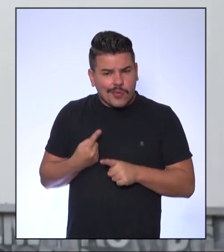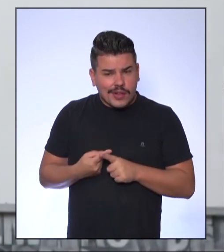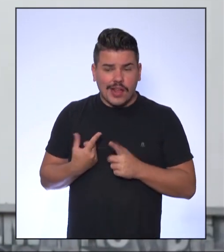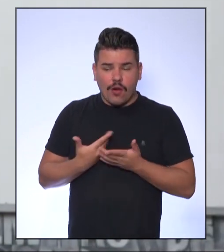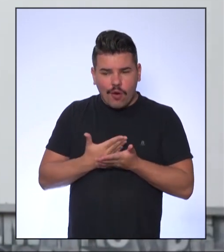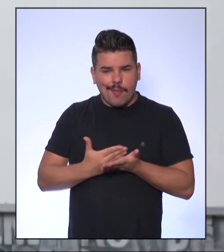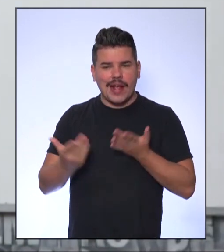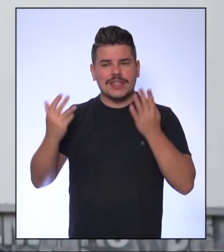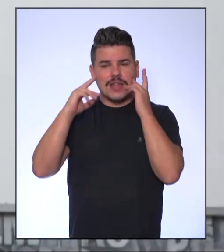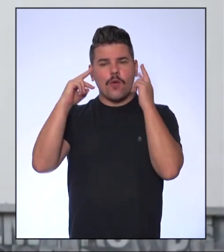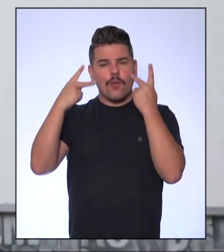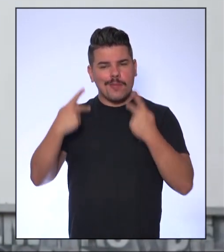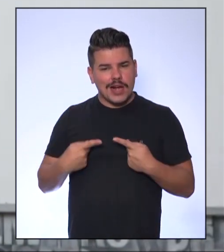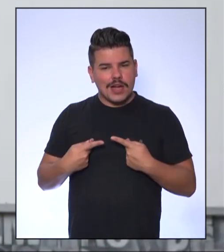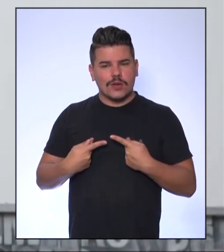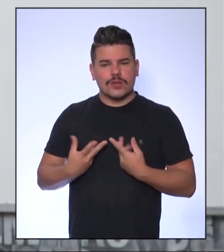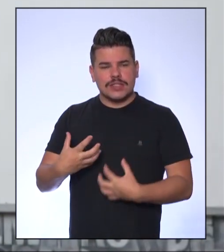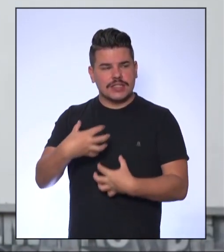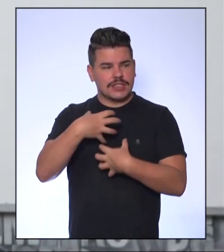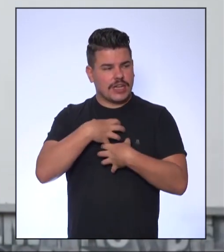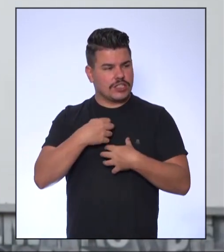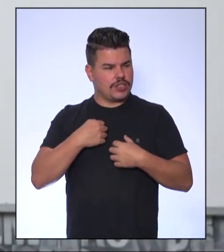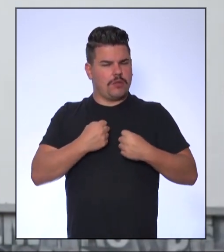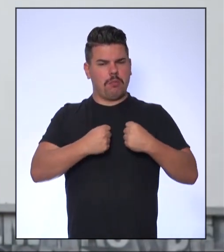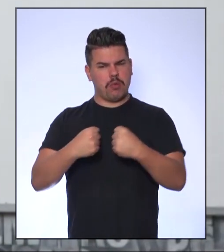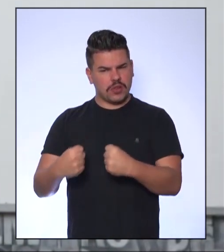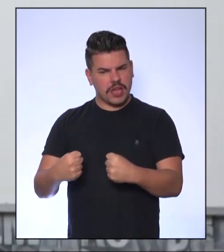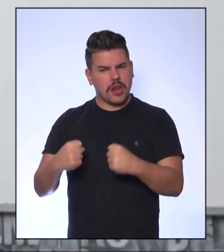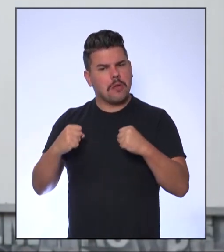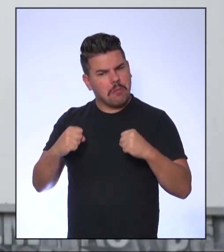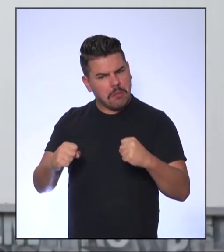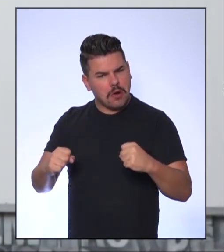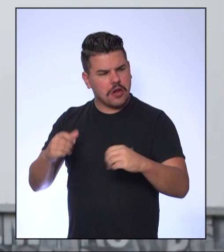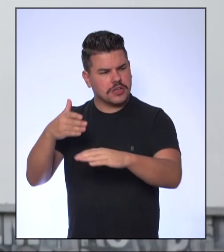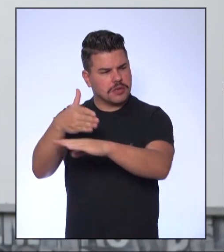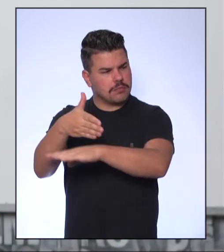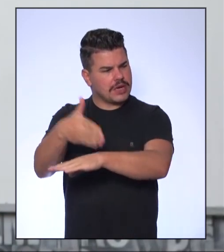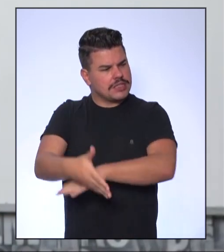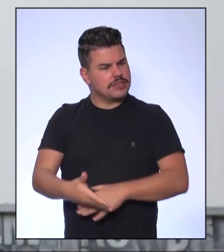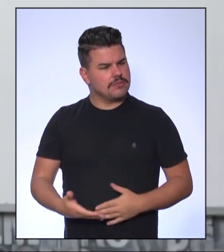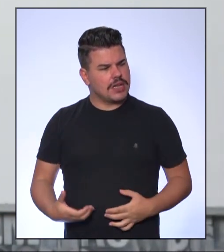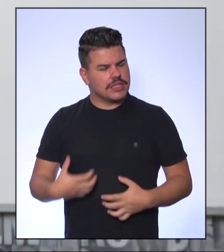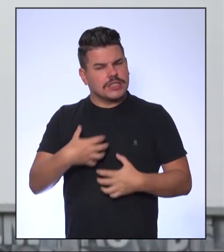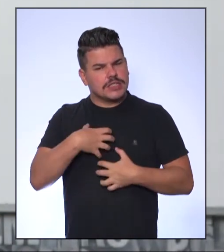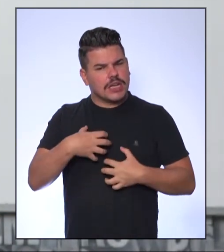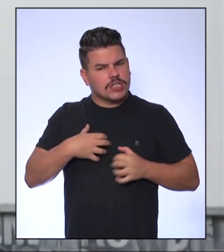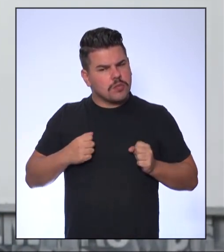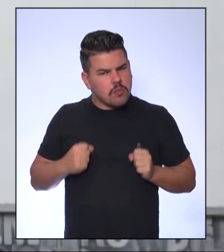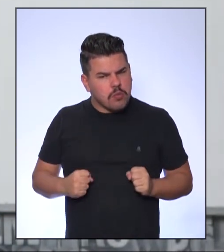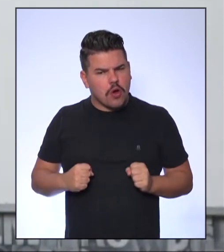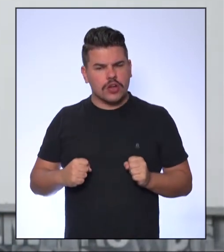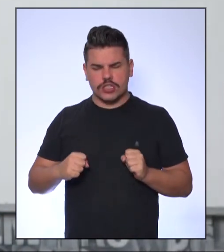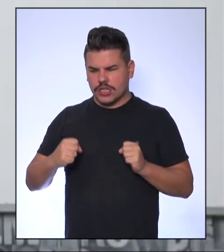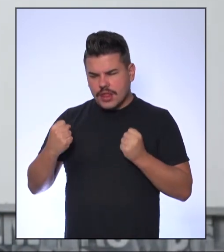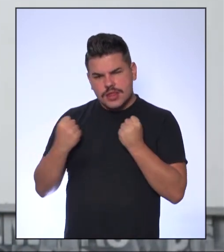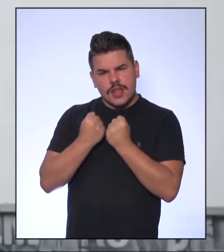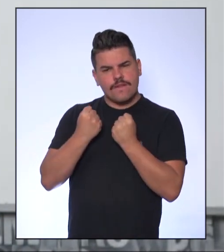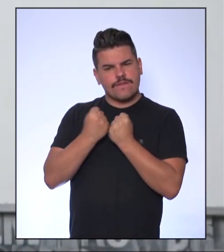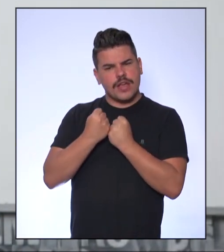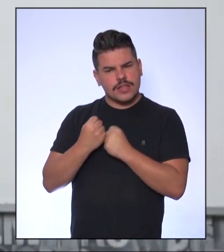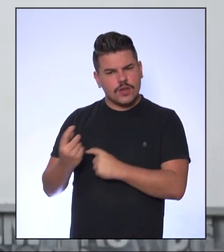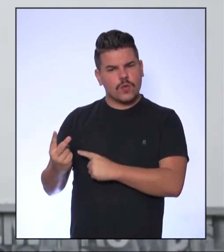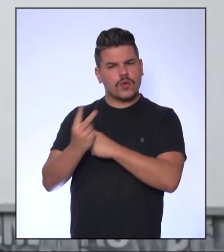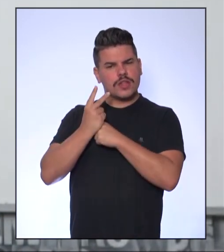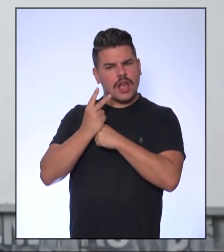humanidade um poder de participação, um poder de defesa, um poder